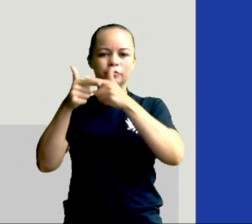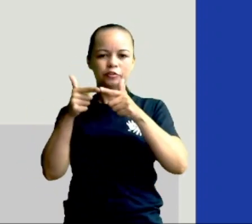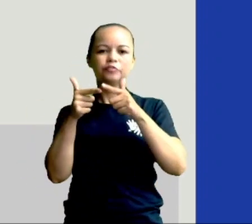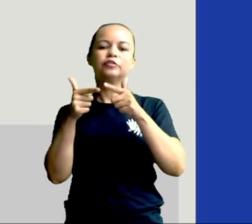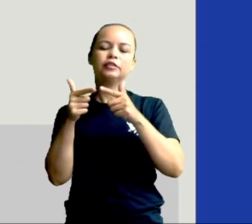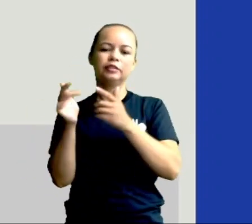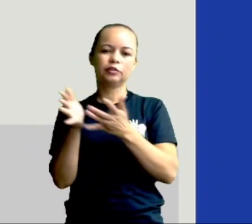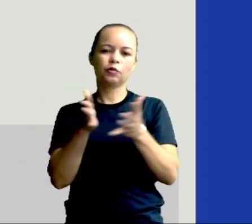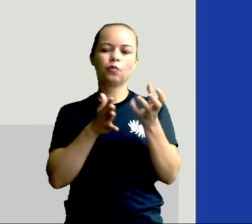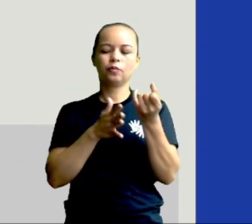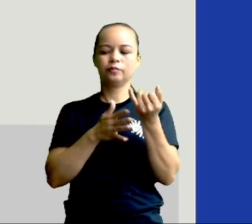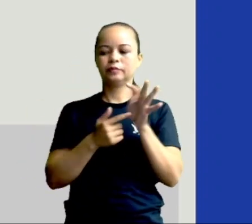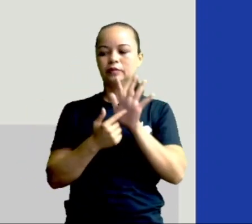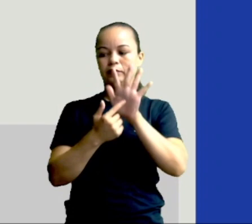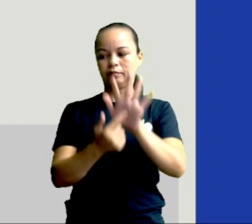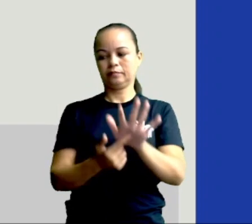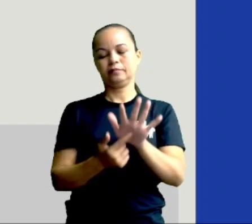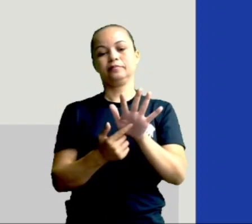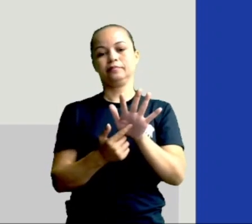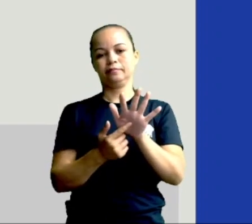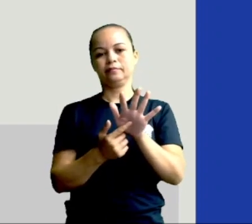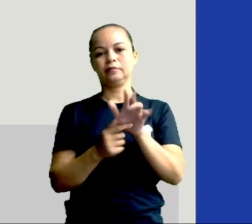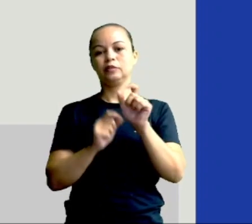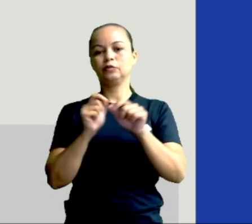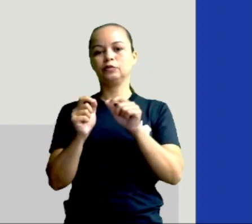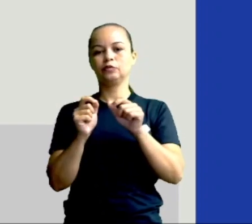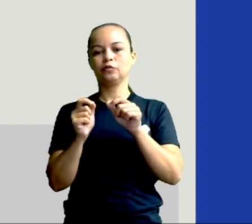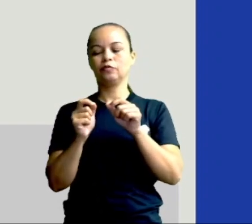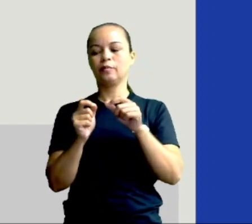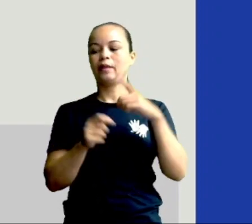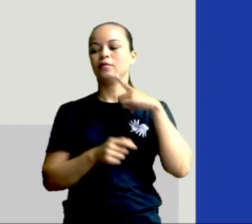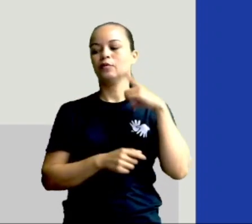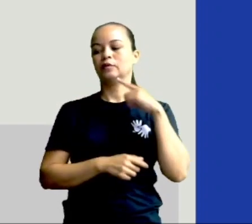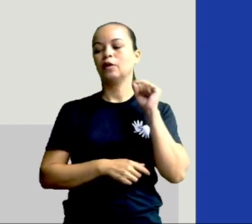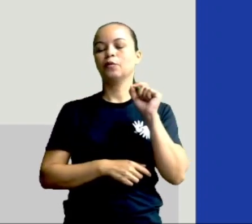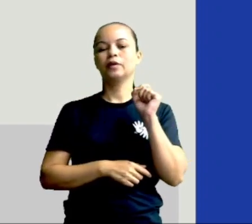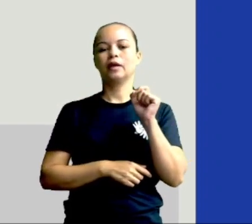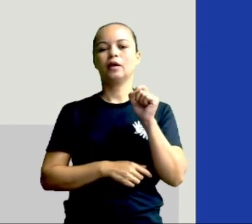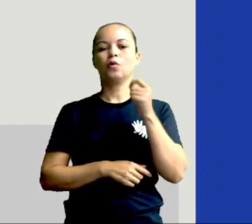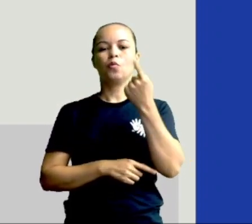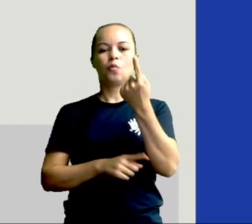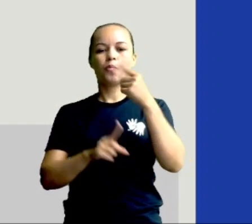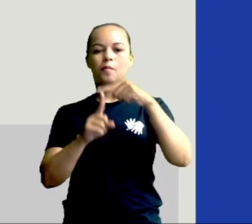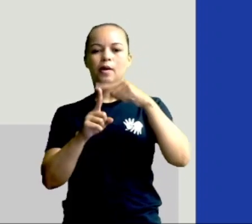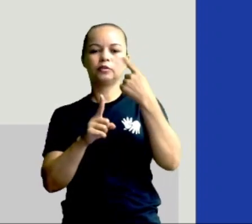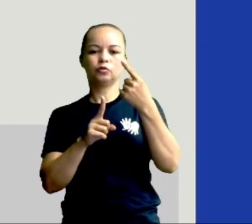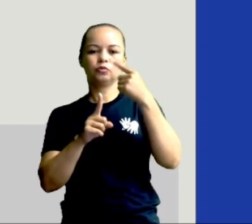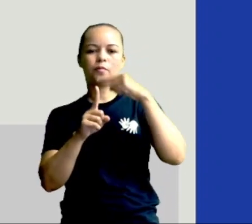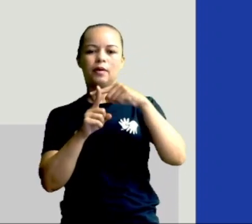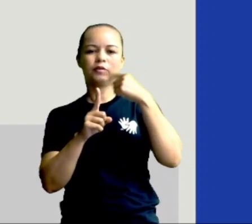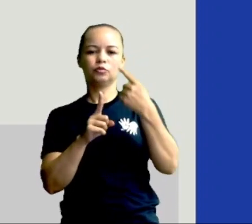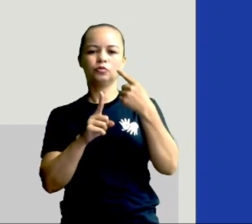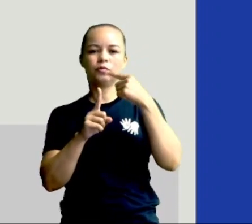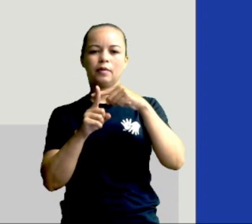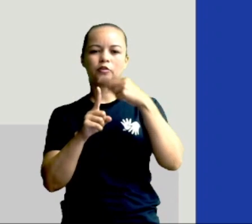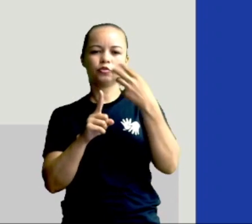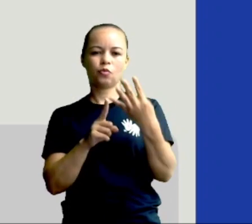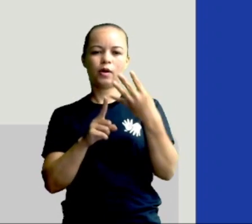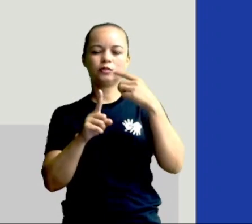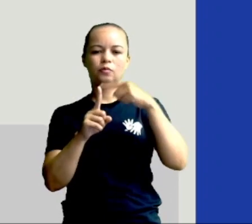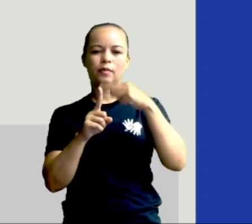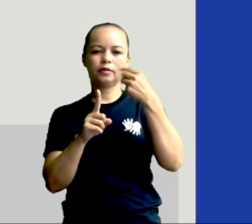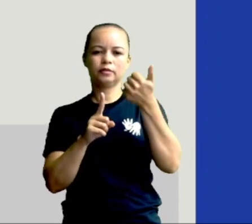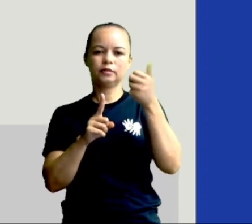Então, adicionando esses valores também dos confirmados, eu vou ter o quê? 1, mais 1, mais 1, mais 4,